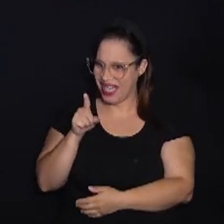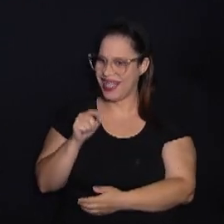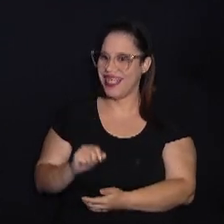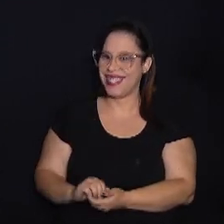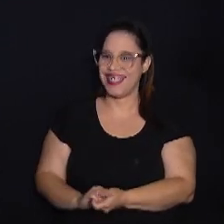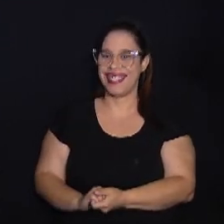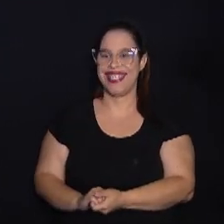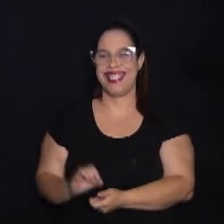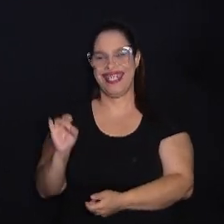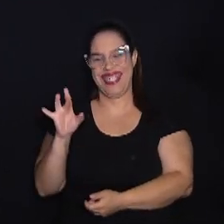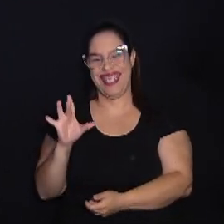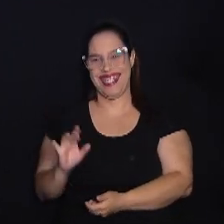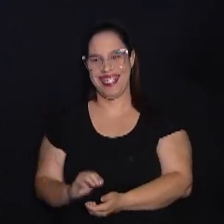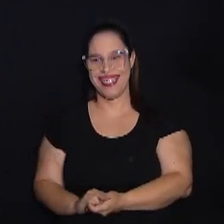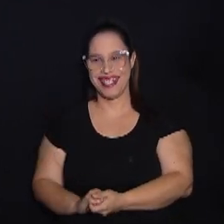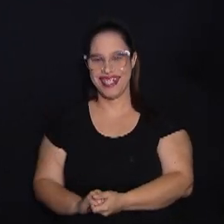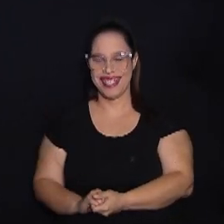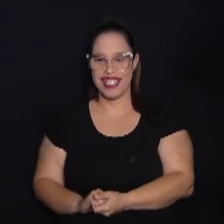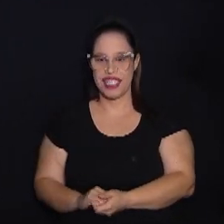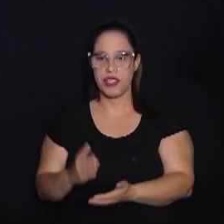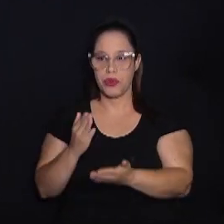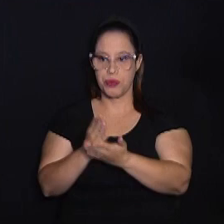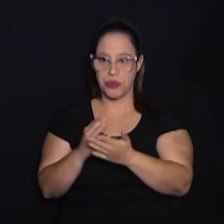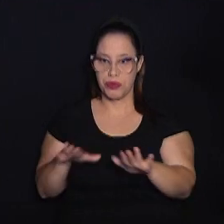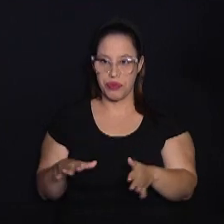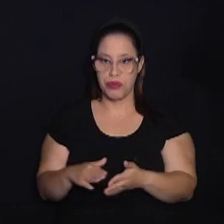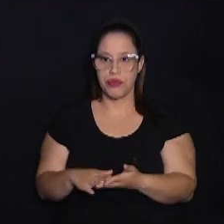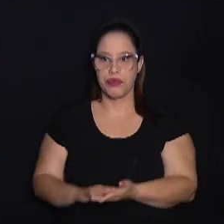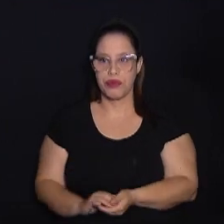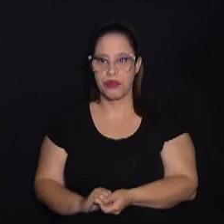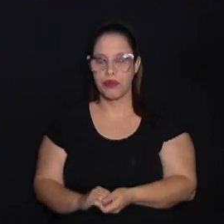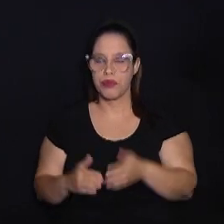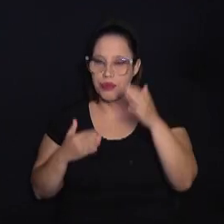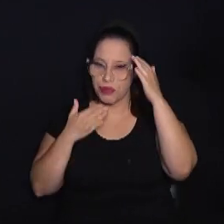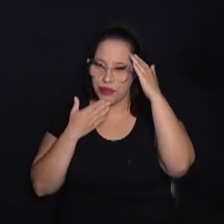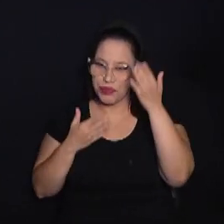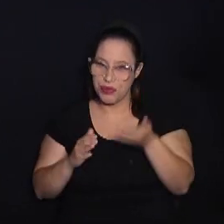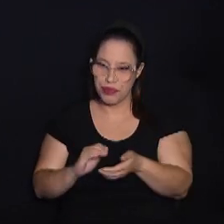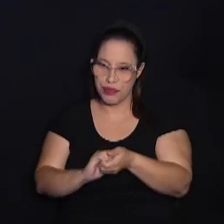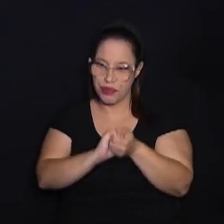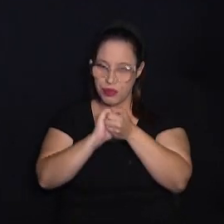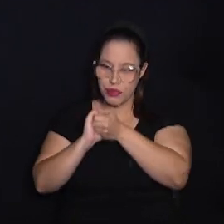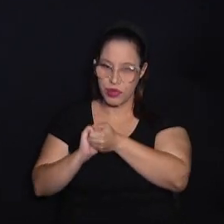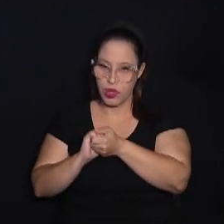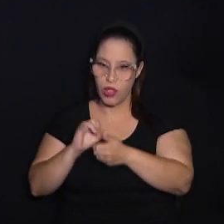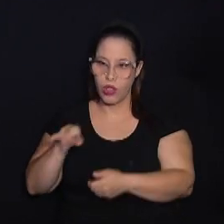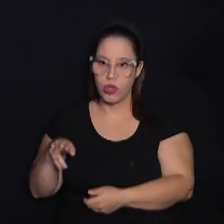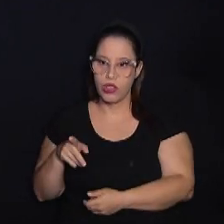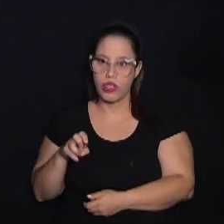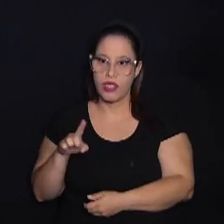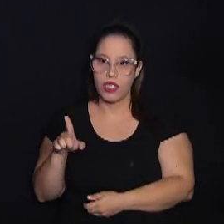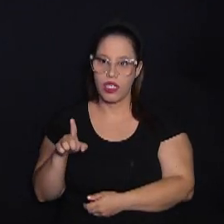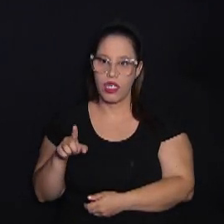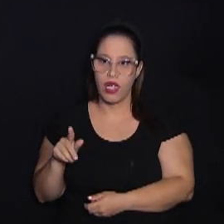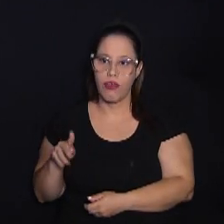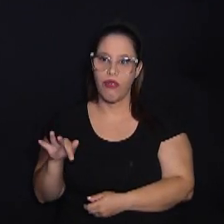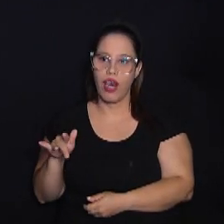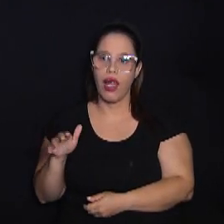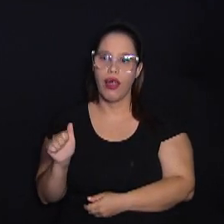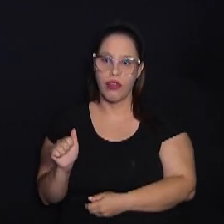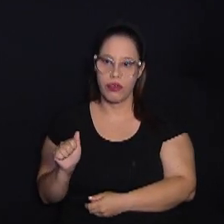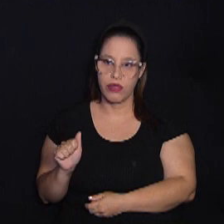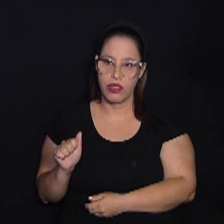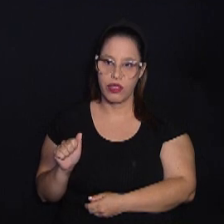Só isso. Então, antes de encerrar, eu quero mais uma vez cumprimentar José Donizete Valentina, Flávia